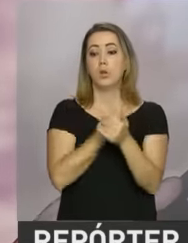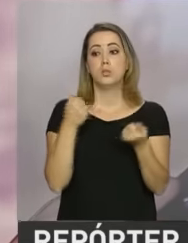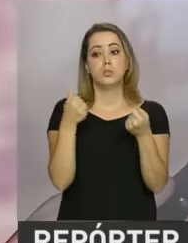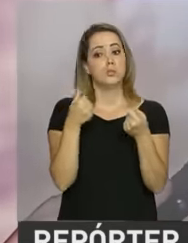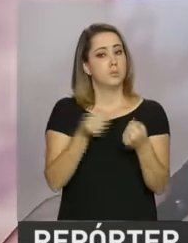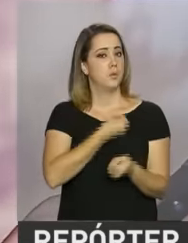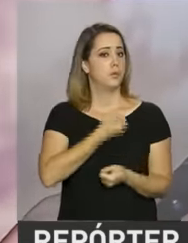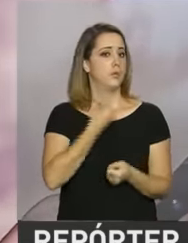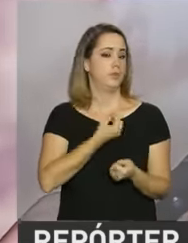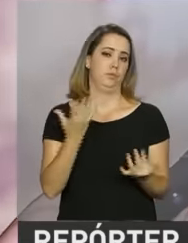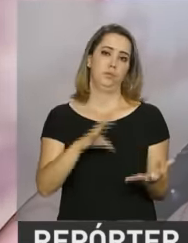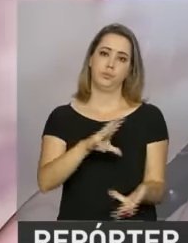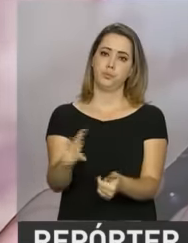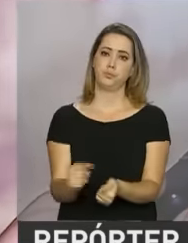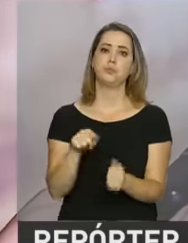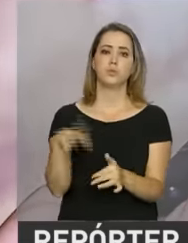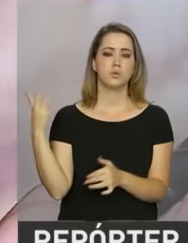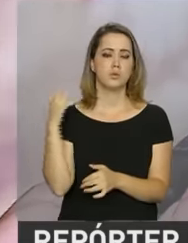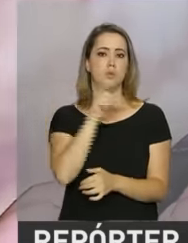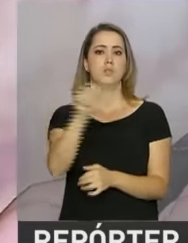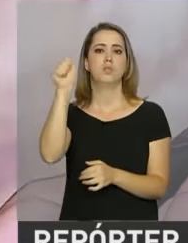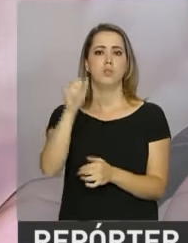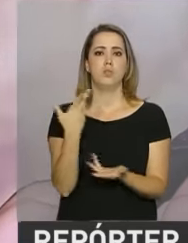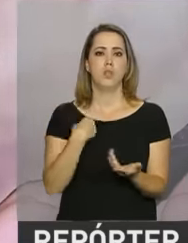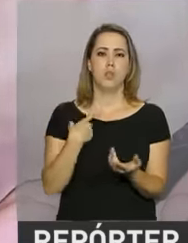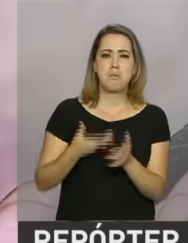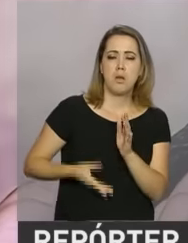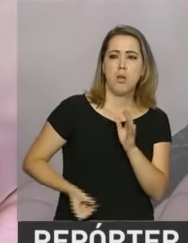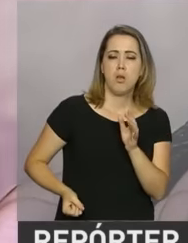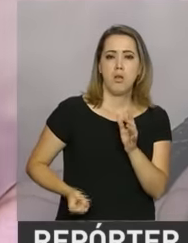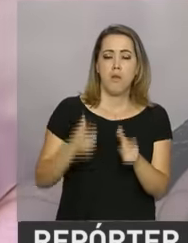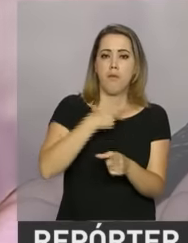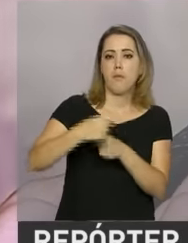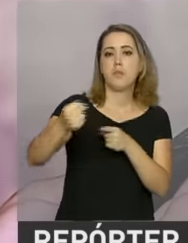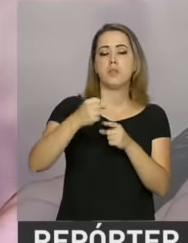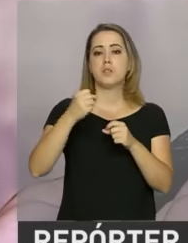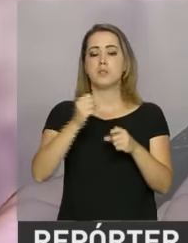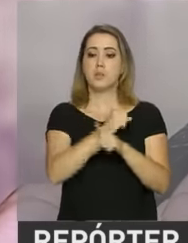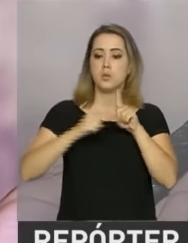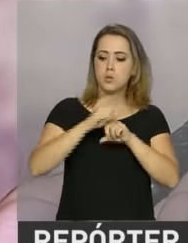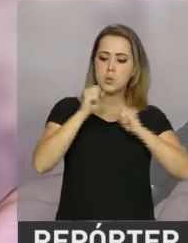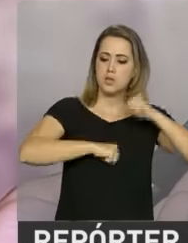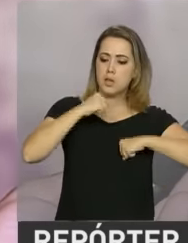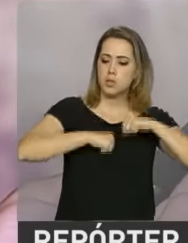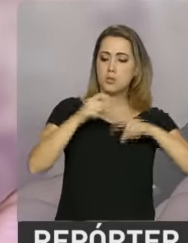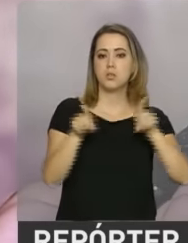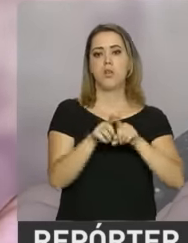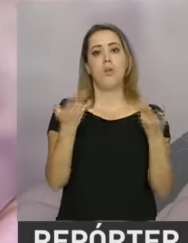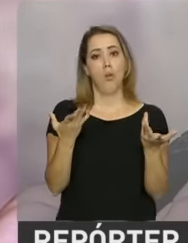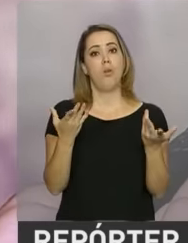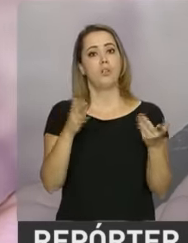no mundo aí eh que está superando a chamada sociedade industrial em que toda essa atividade lúdica do